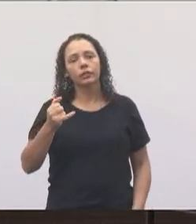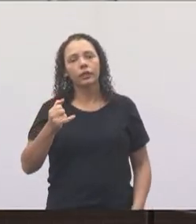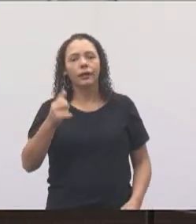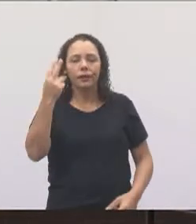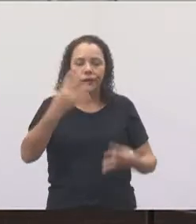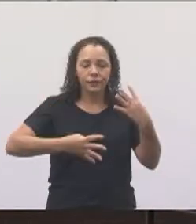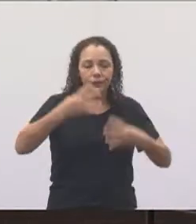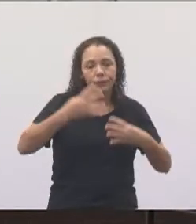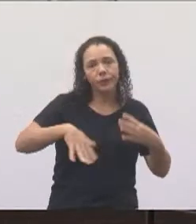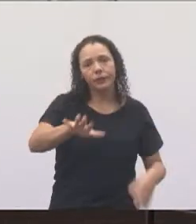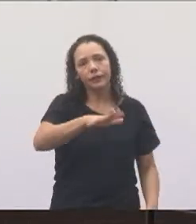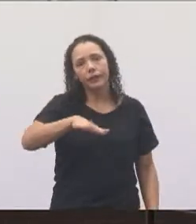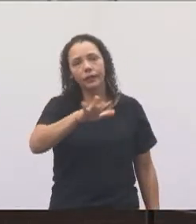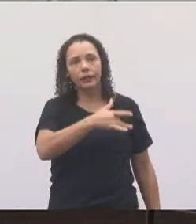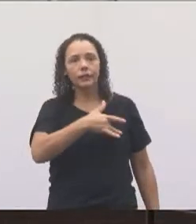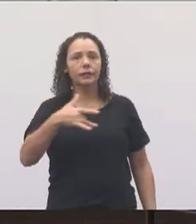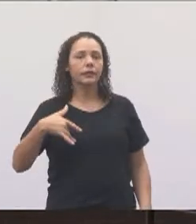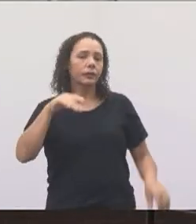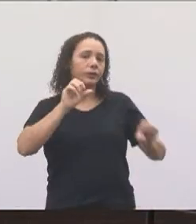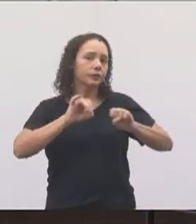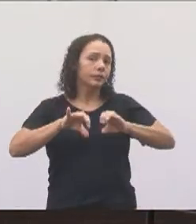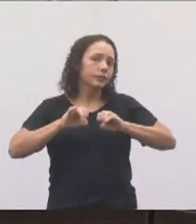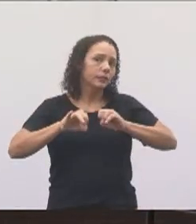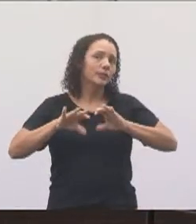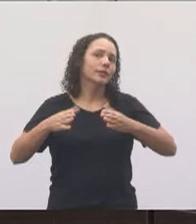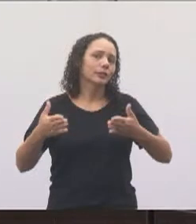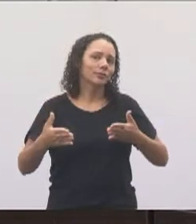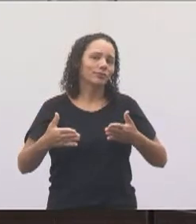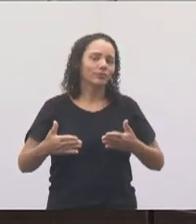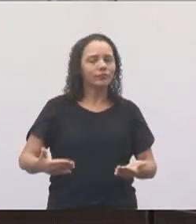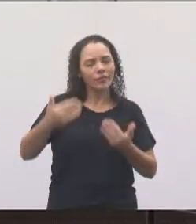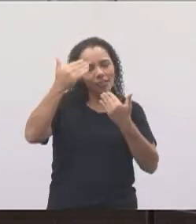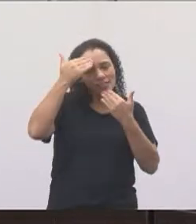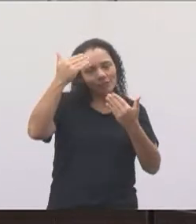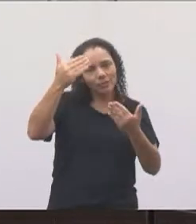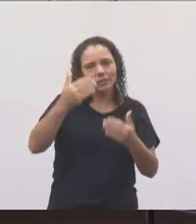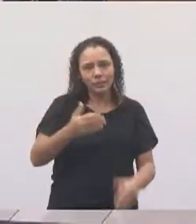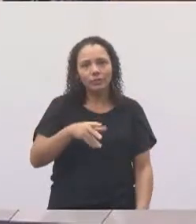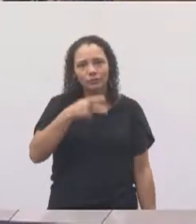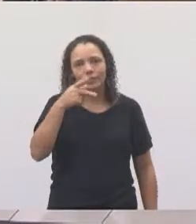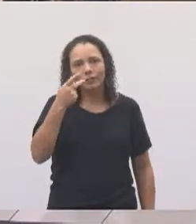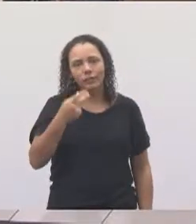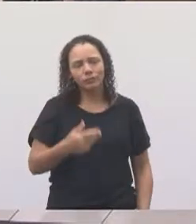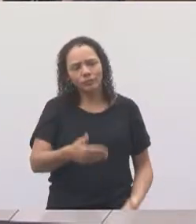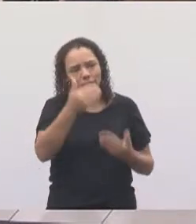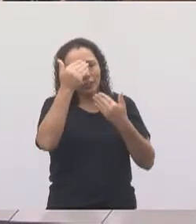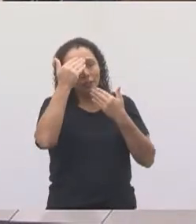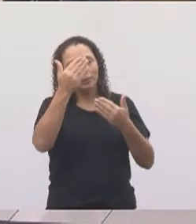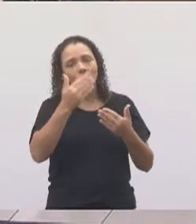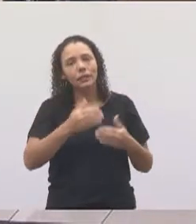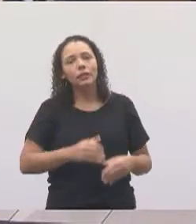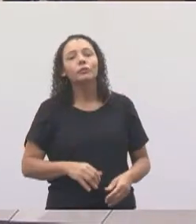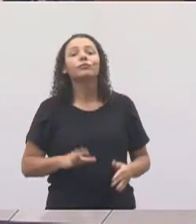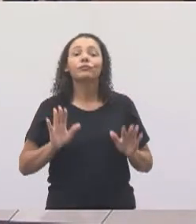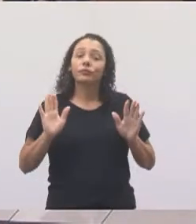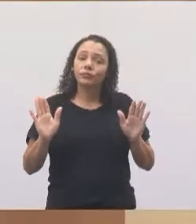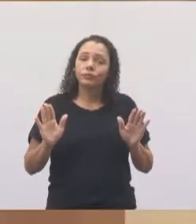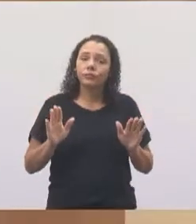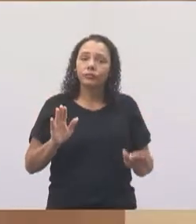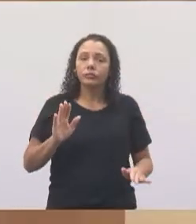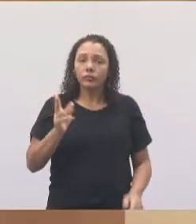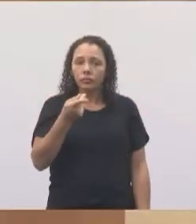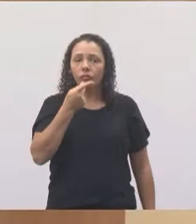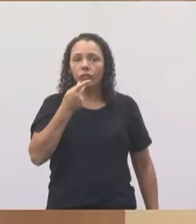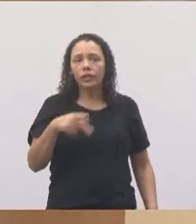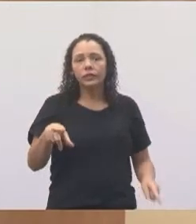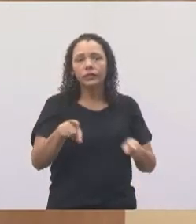educação, né, que recebe recursos do governo federal. Sim. Então, eu agradeço a parte. Obrigado. Obrigada pela colaboração, e é isso. Então, o Hernani também é